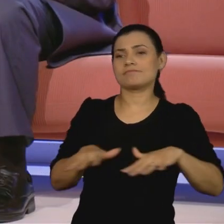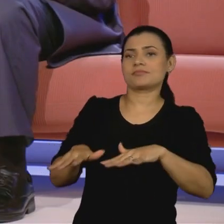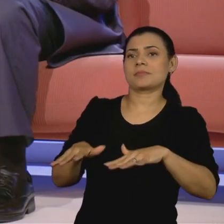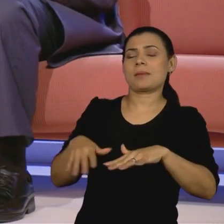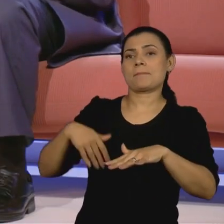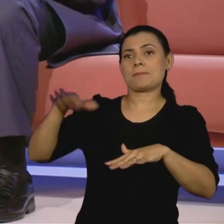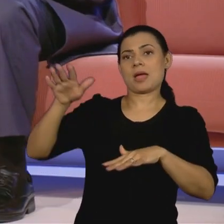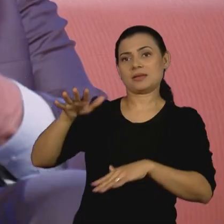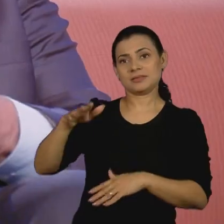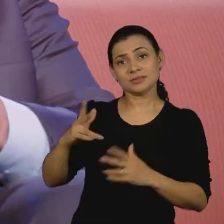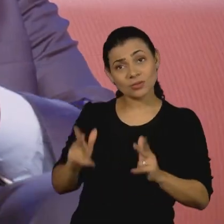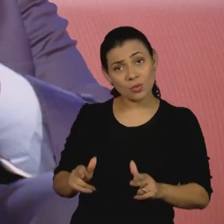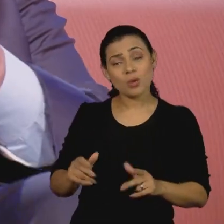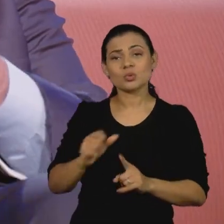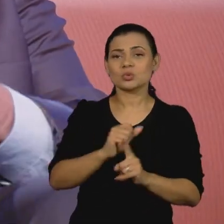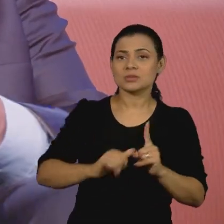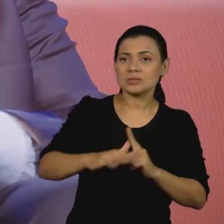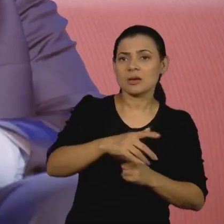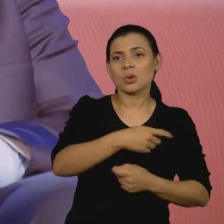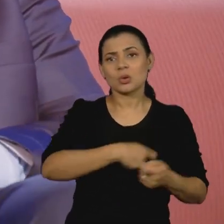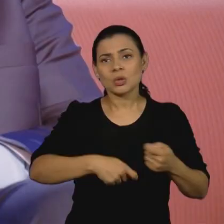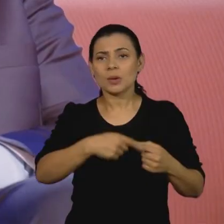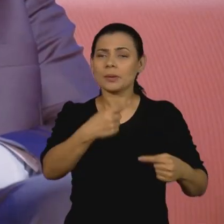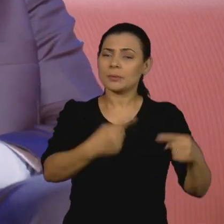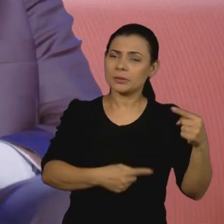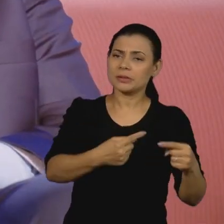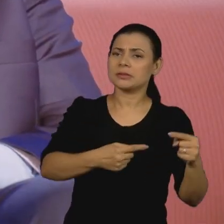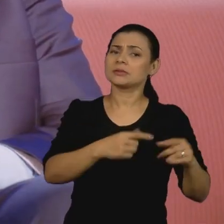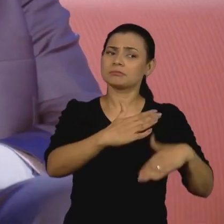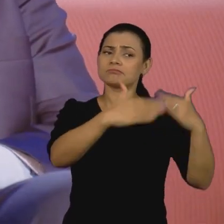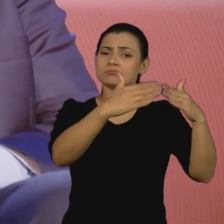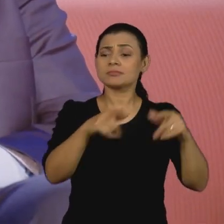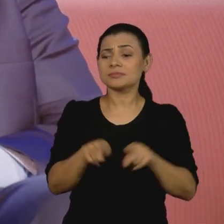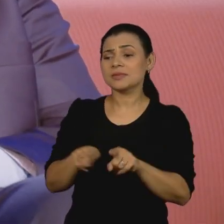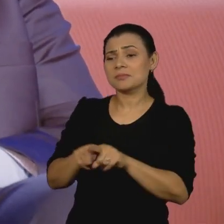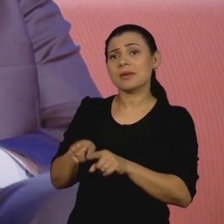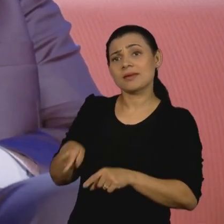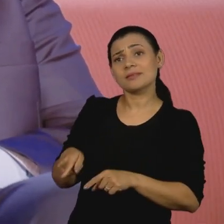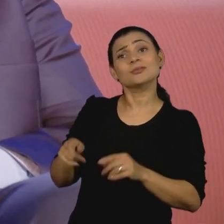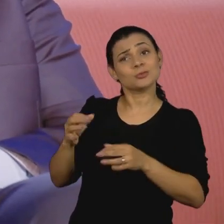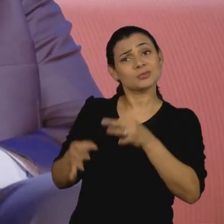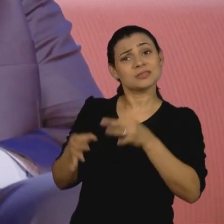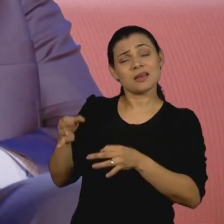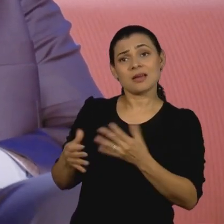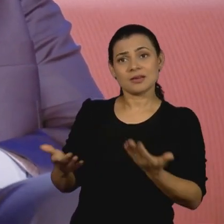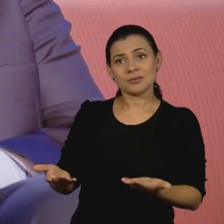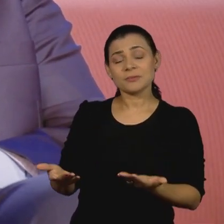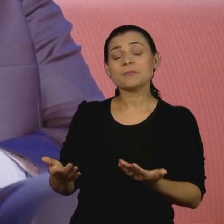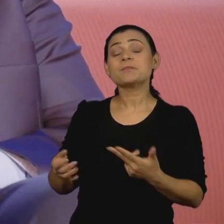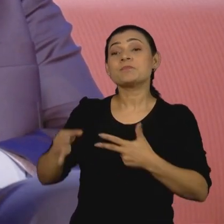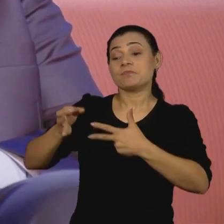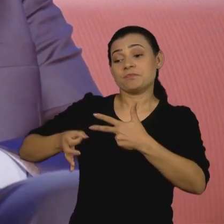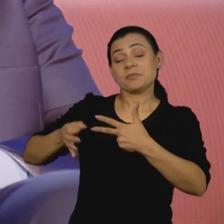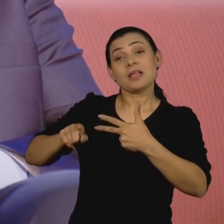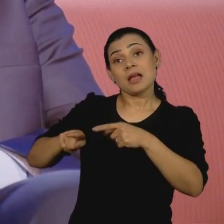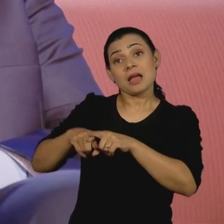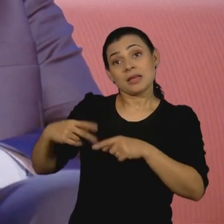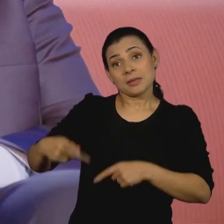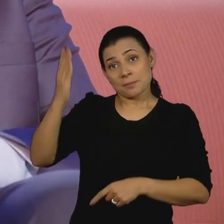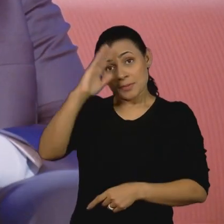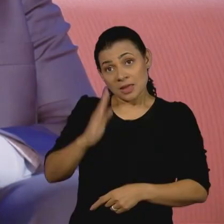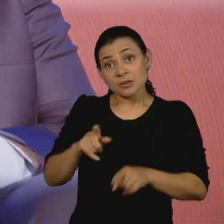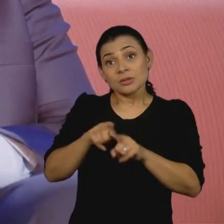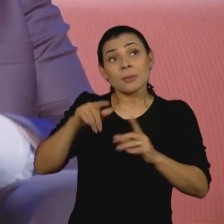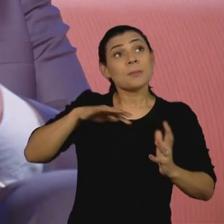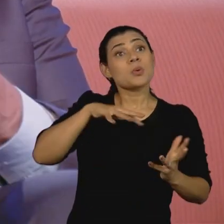questões sociais, econômicas, políticas, e isso não só no Brasil, mas também no mundo todo.